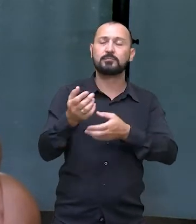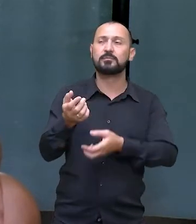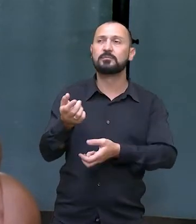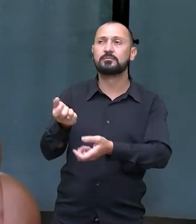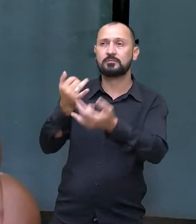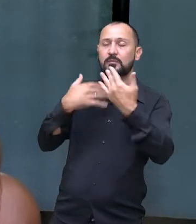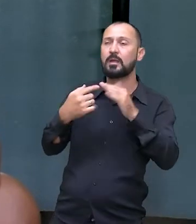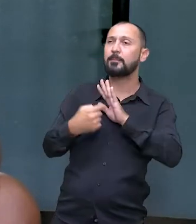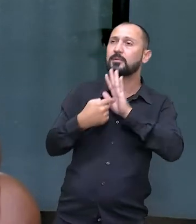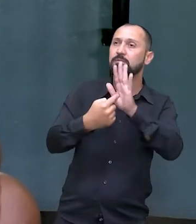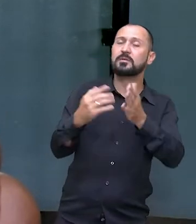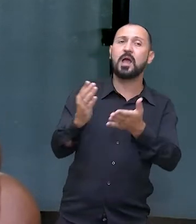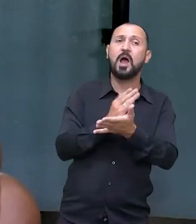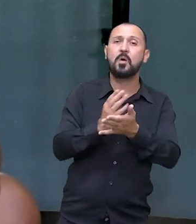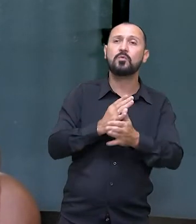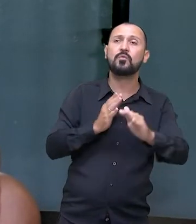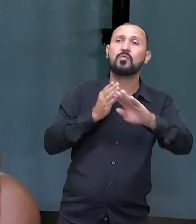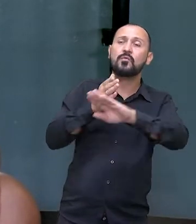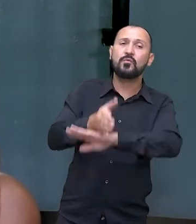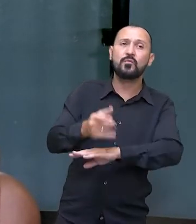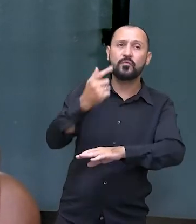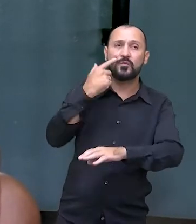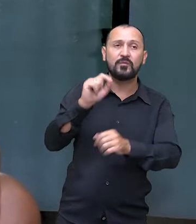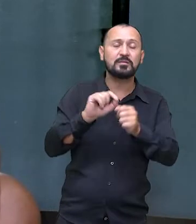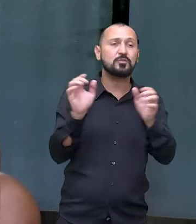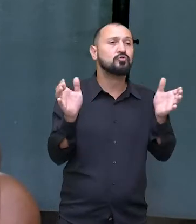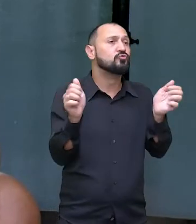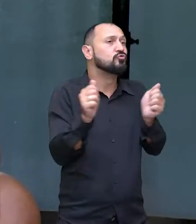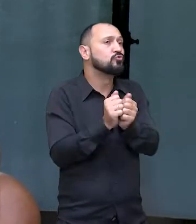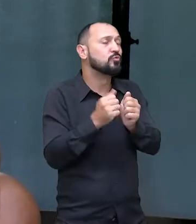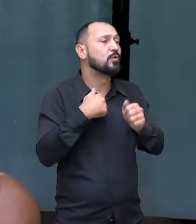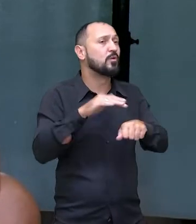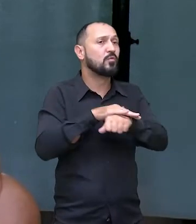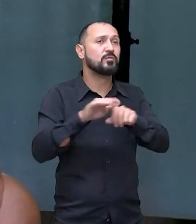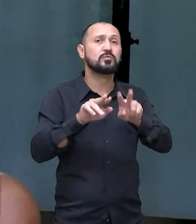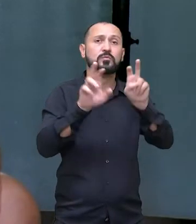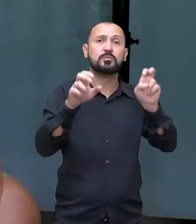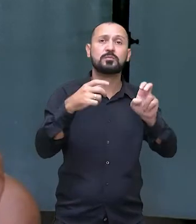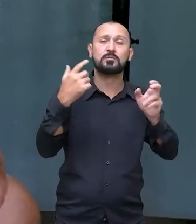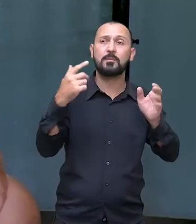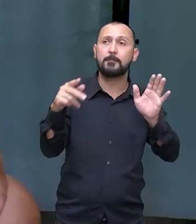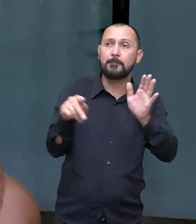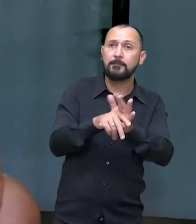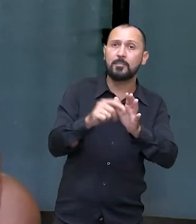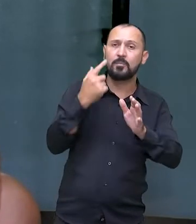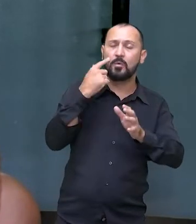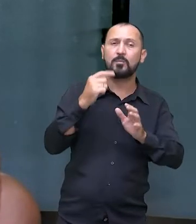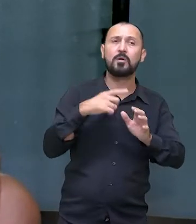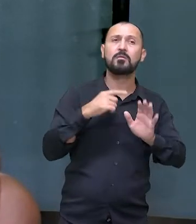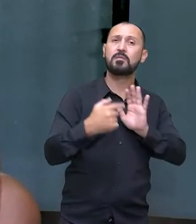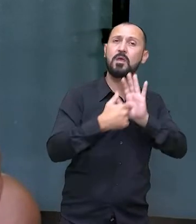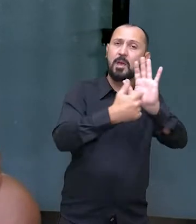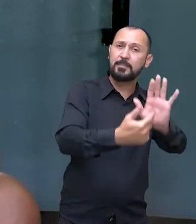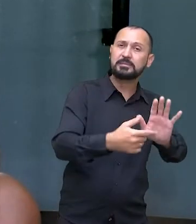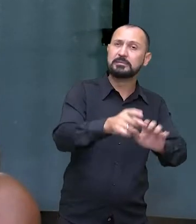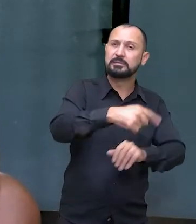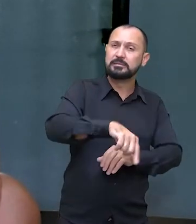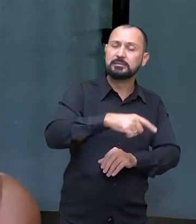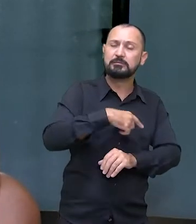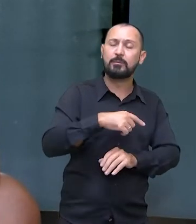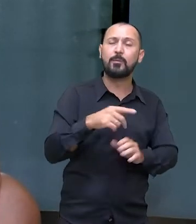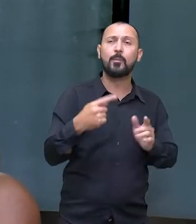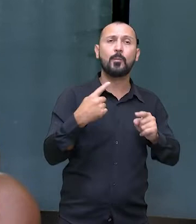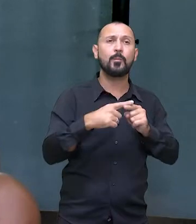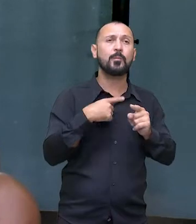E ela comentou, depois da apresentação, que algumas pessoas foram fazer sessões com ela e comentaram sobre o espetáculo em si. Então eu vim